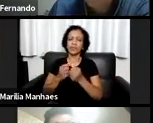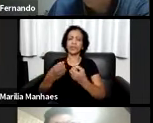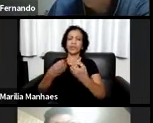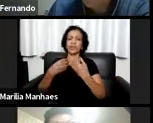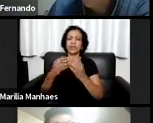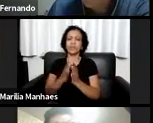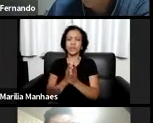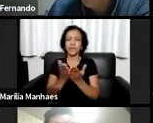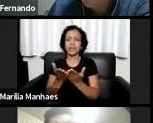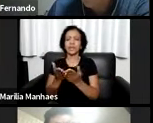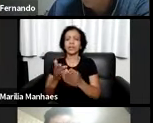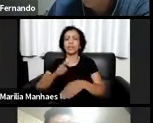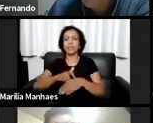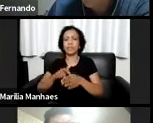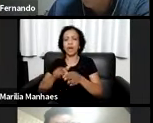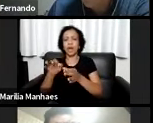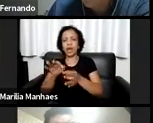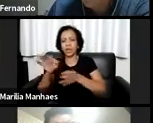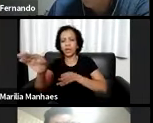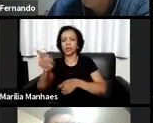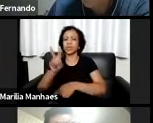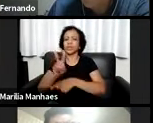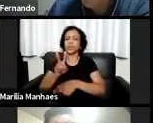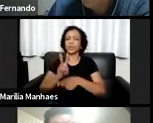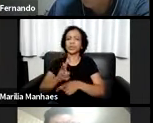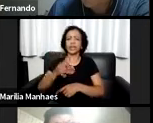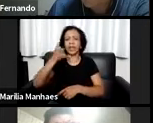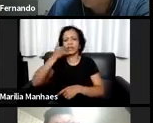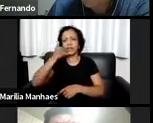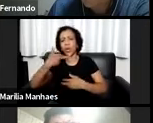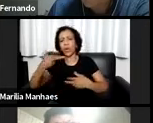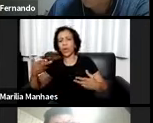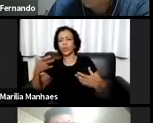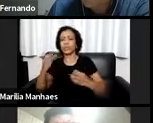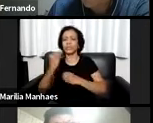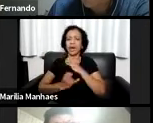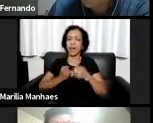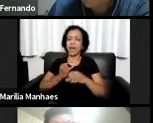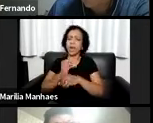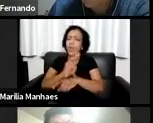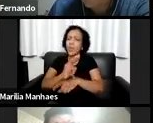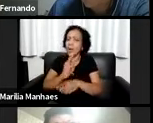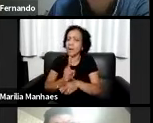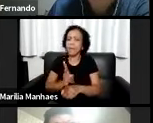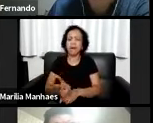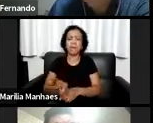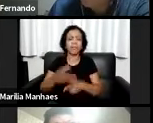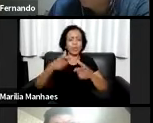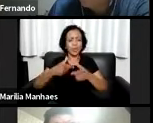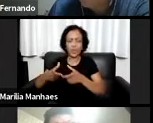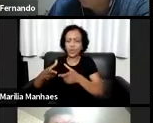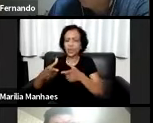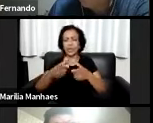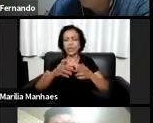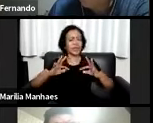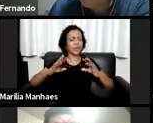palavra, mesmo à distância, por telefone, pela internet, em canais de